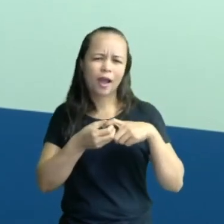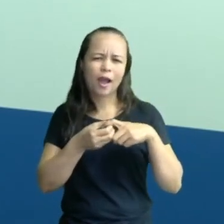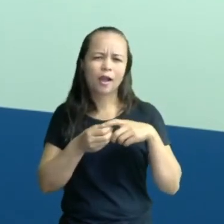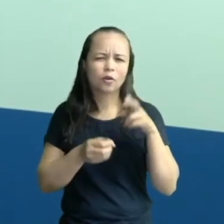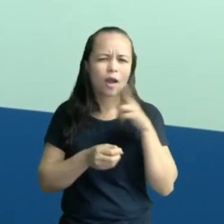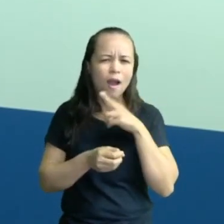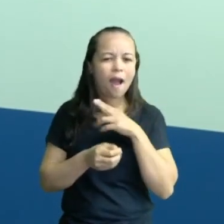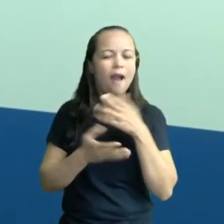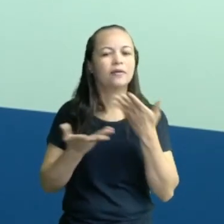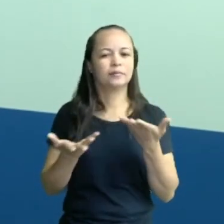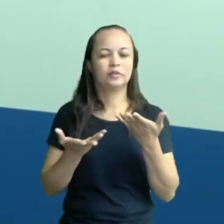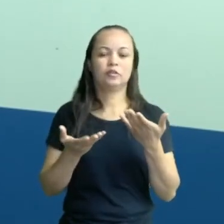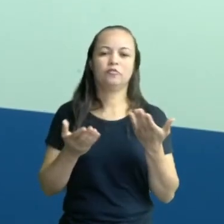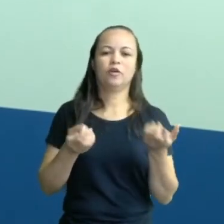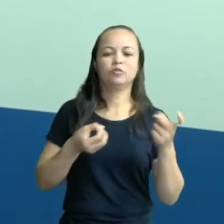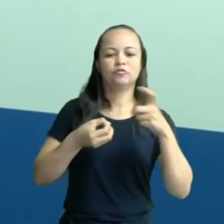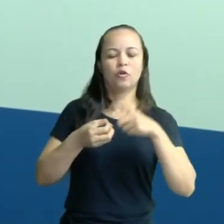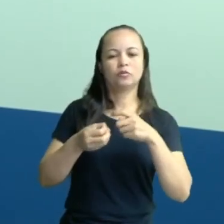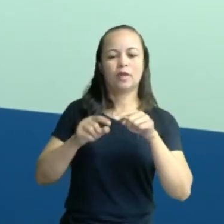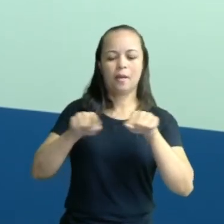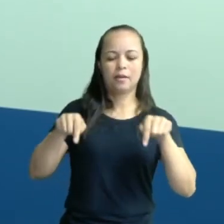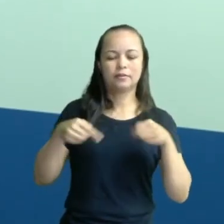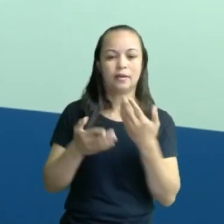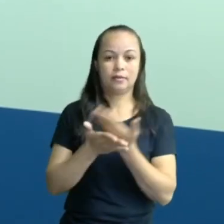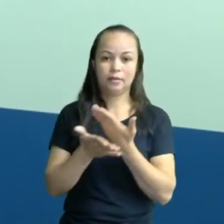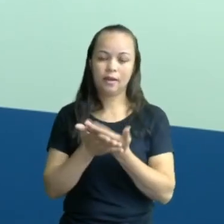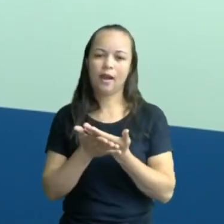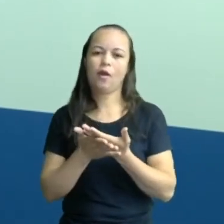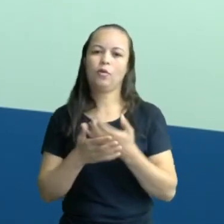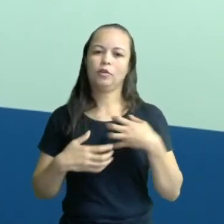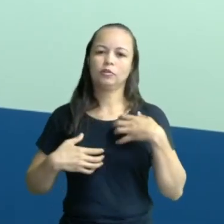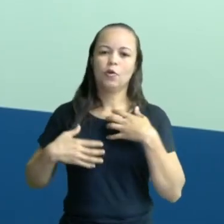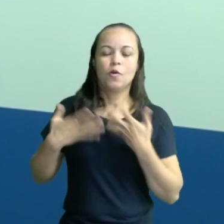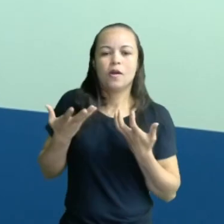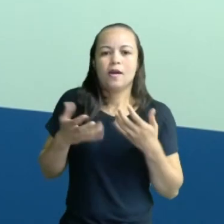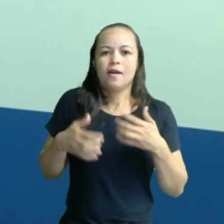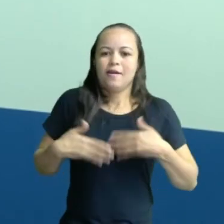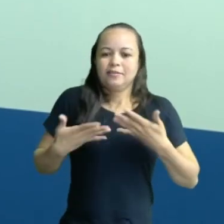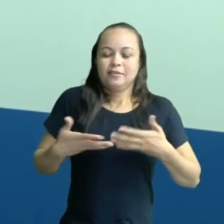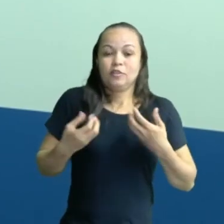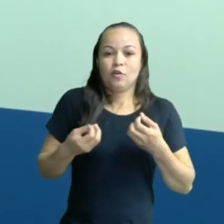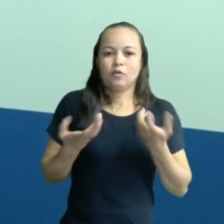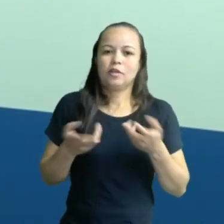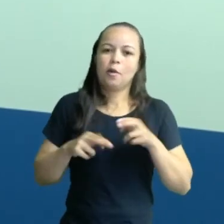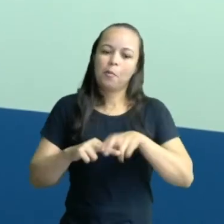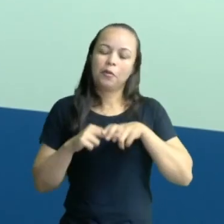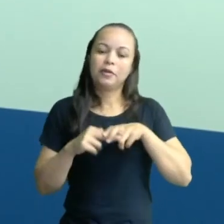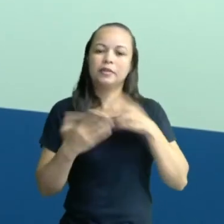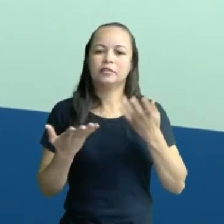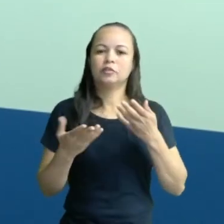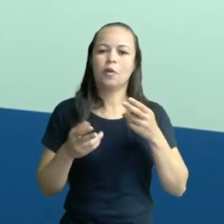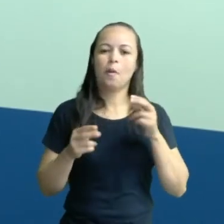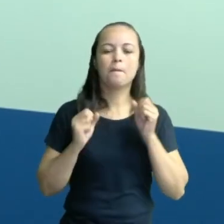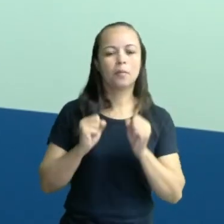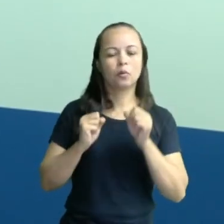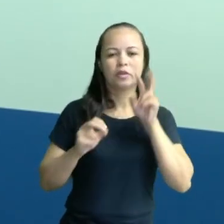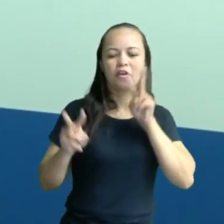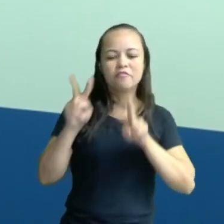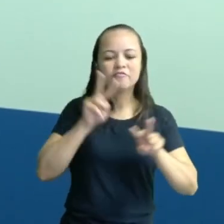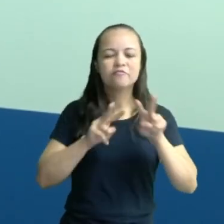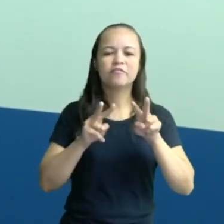a nossa sala de aula, a gente vai rever os alunos, eu mesmo estou ansiosa por isso. Poder dar aula na sala, poder ver